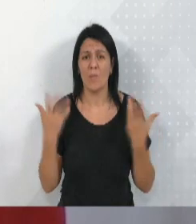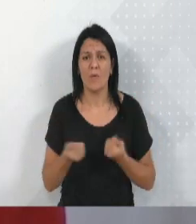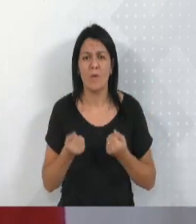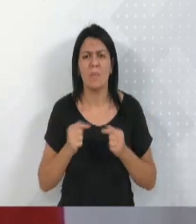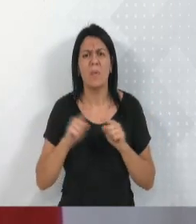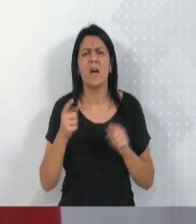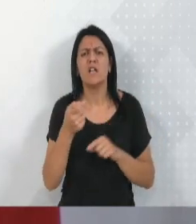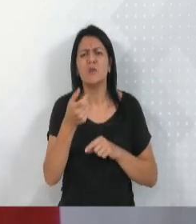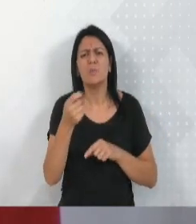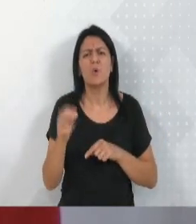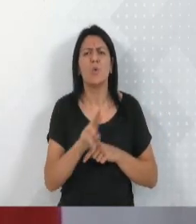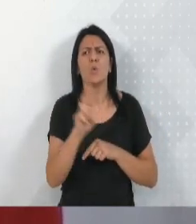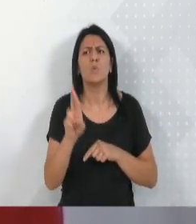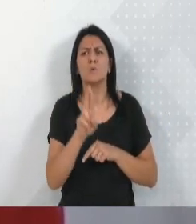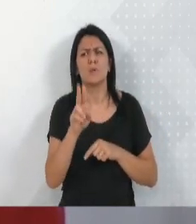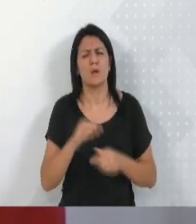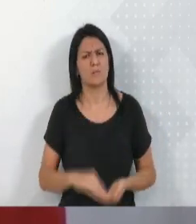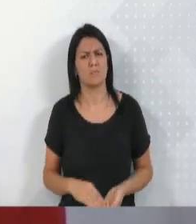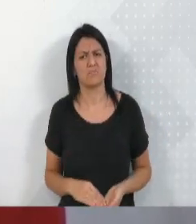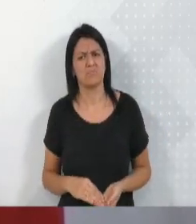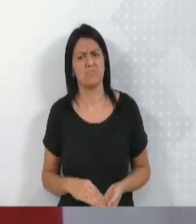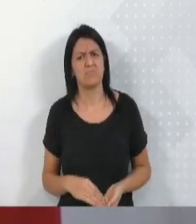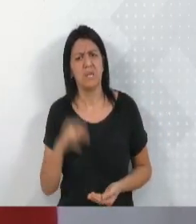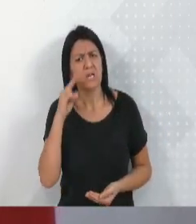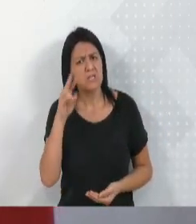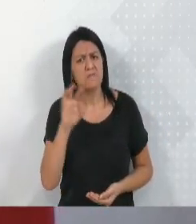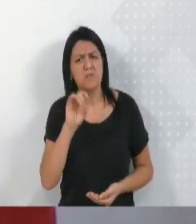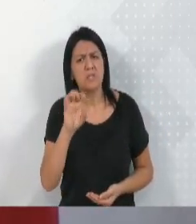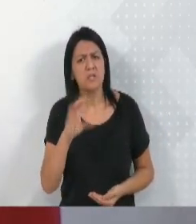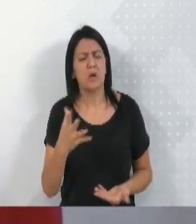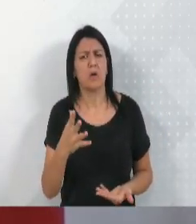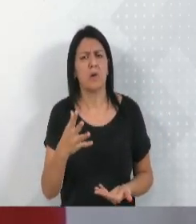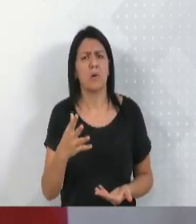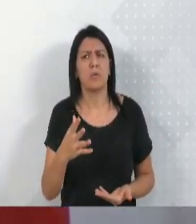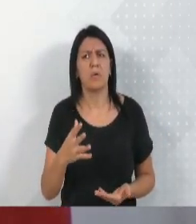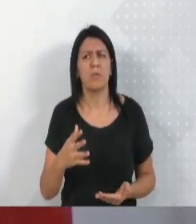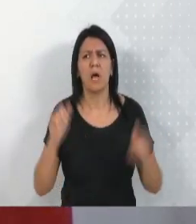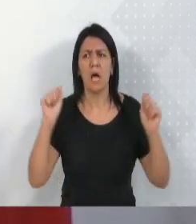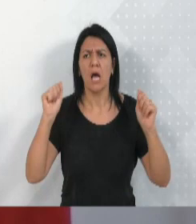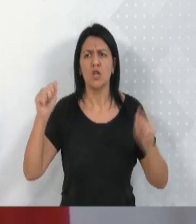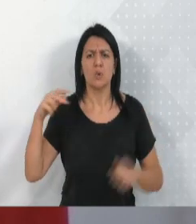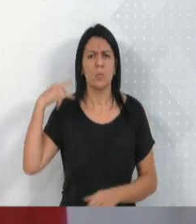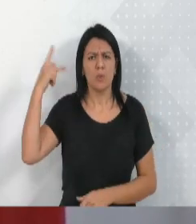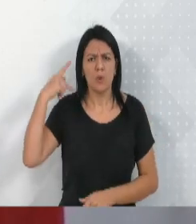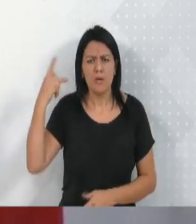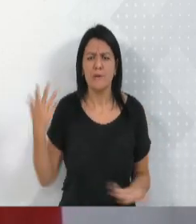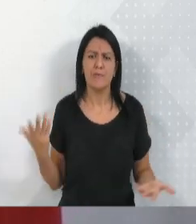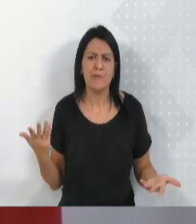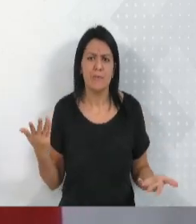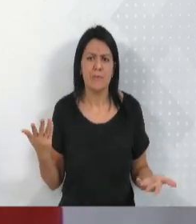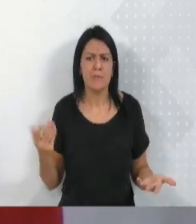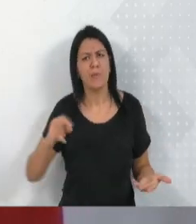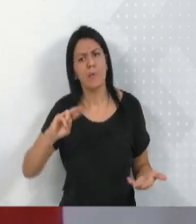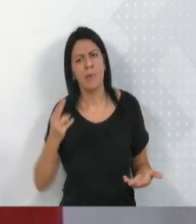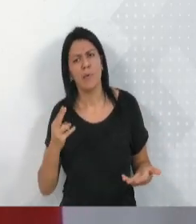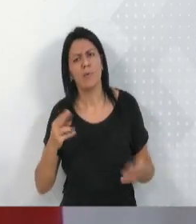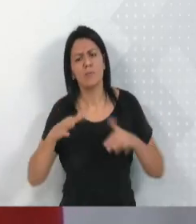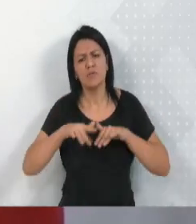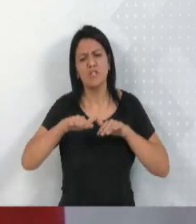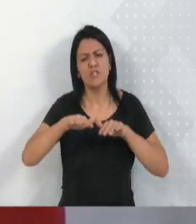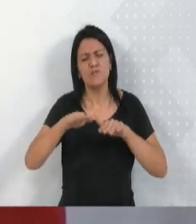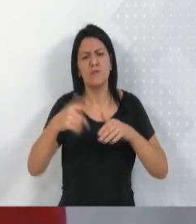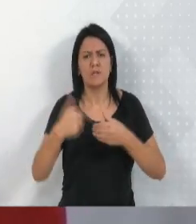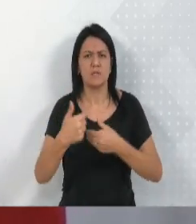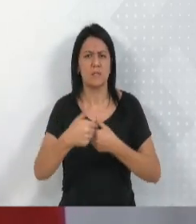utilizadas, vereadores. A gente só vê a atuação das bandas em atos políticos, inauguração de creche e nos desfiles da cidade. E eu